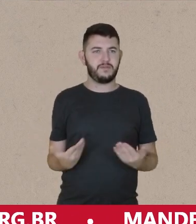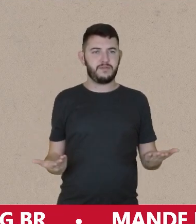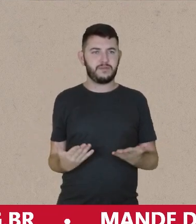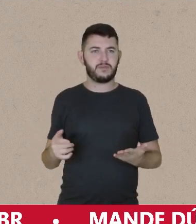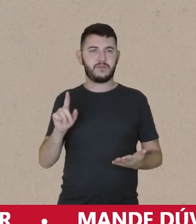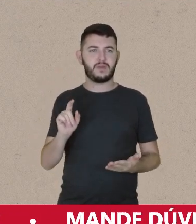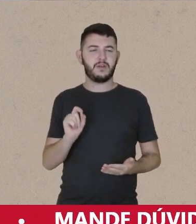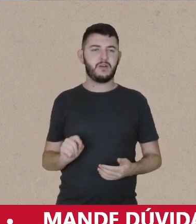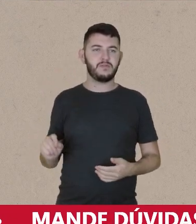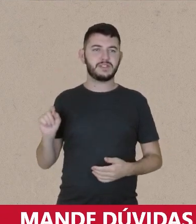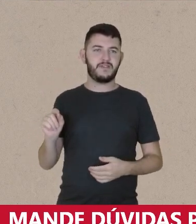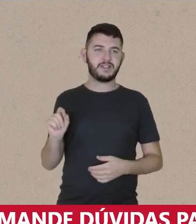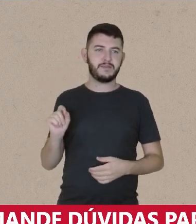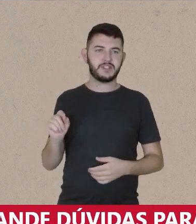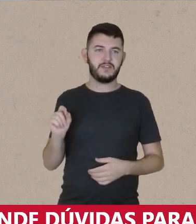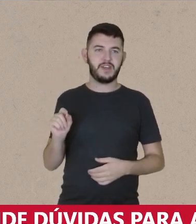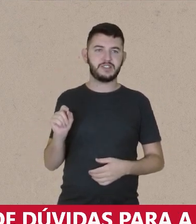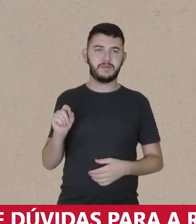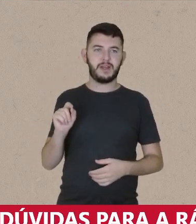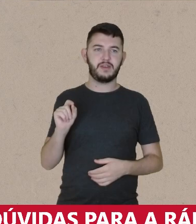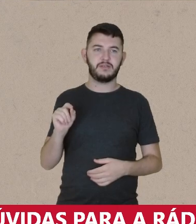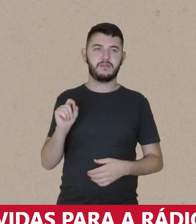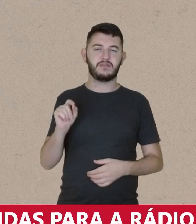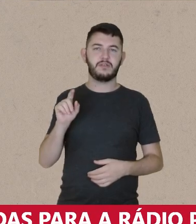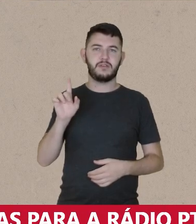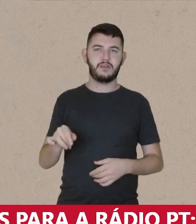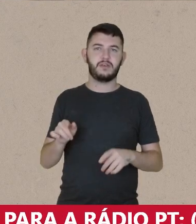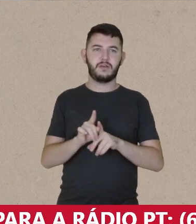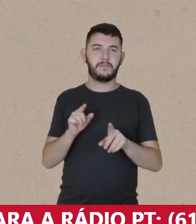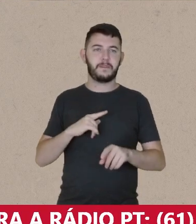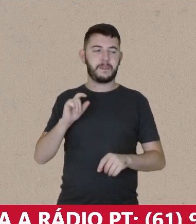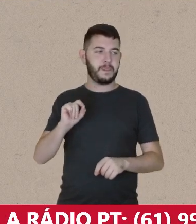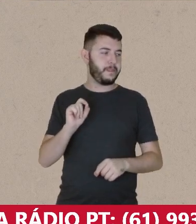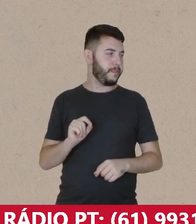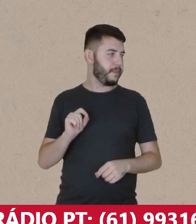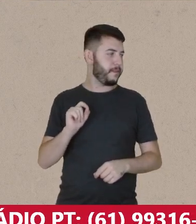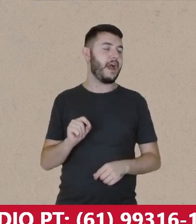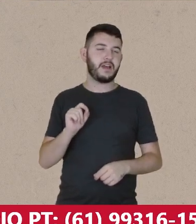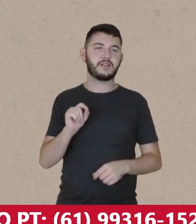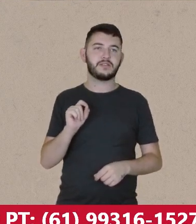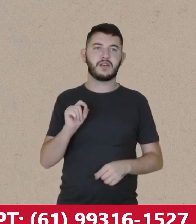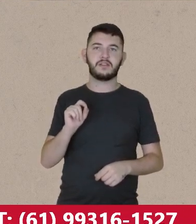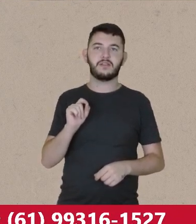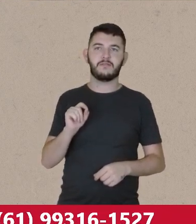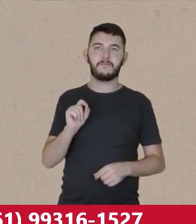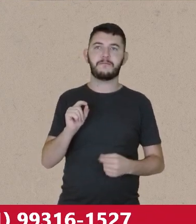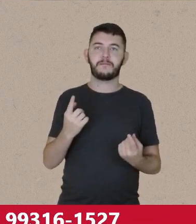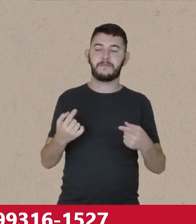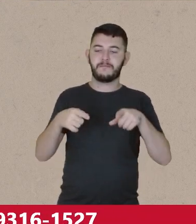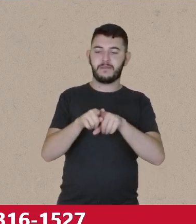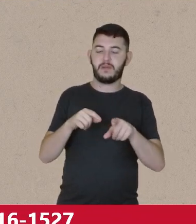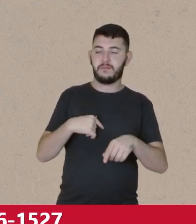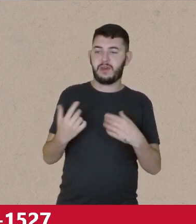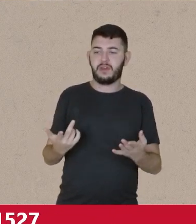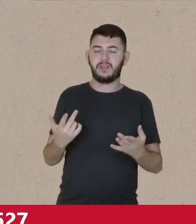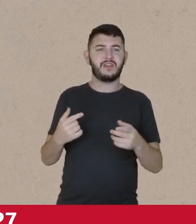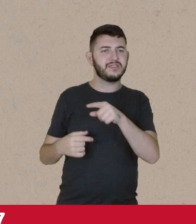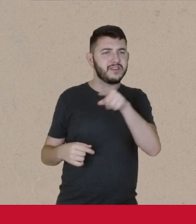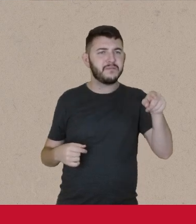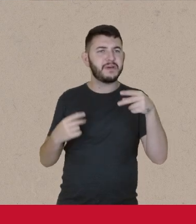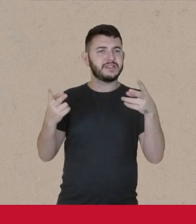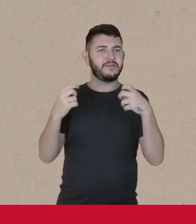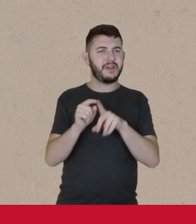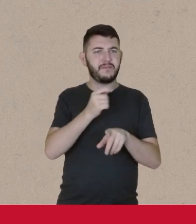que comprar osso para fazer uma sopa, para ter a oportunidade de comer algo parecido com carne, de